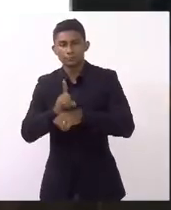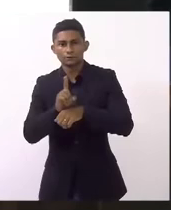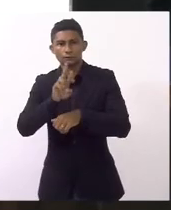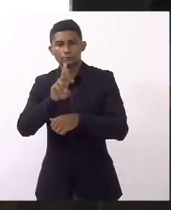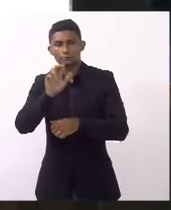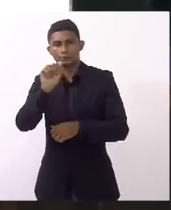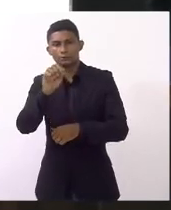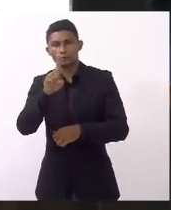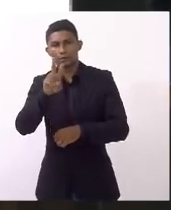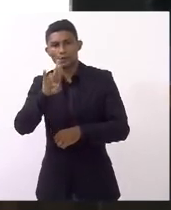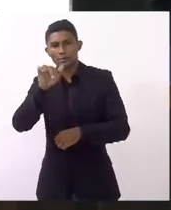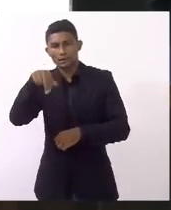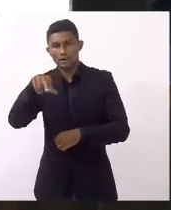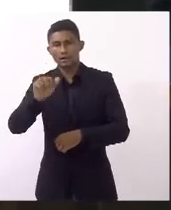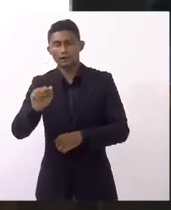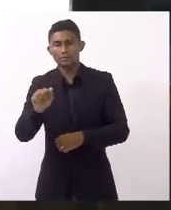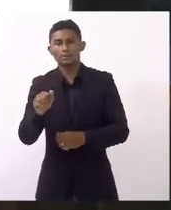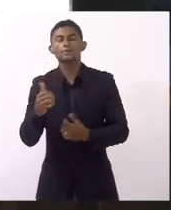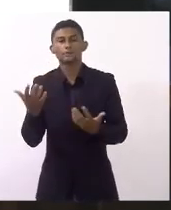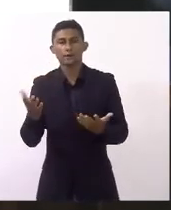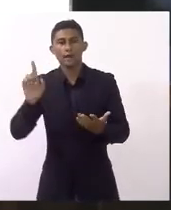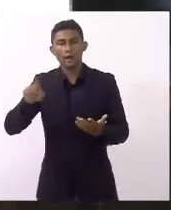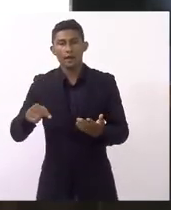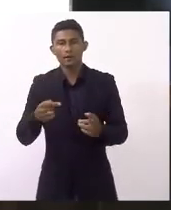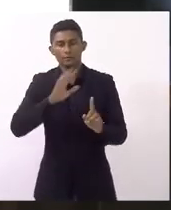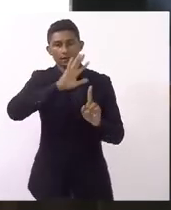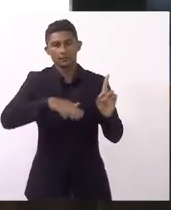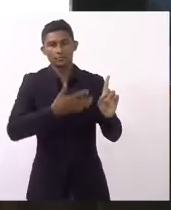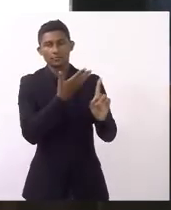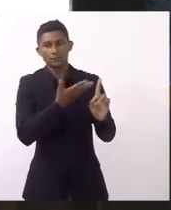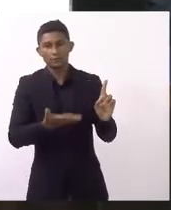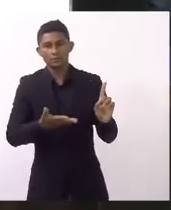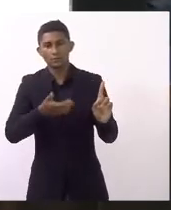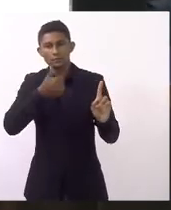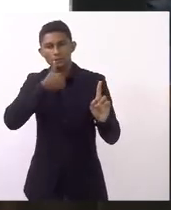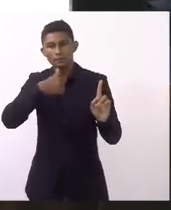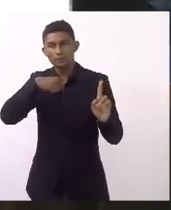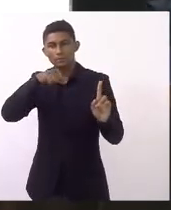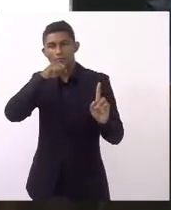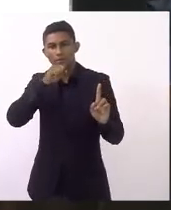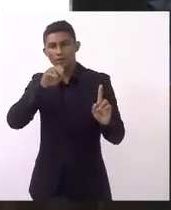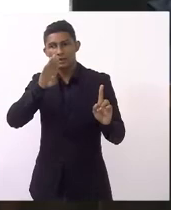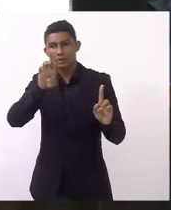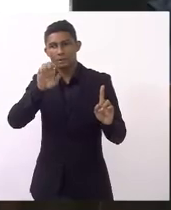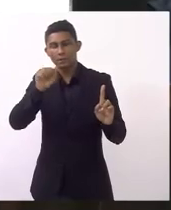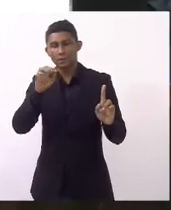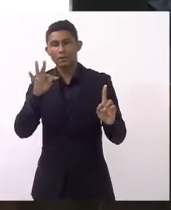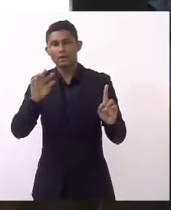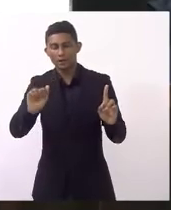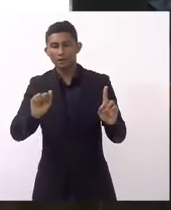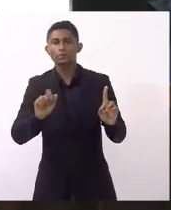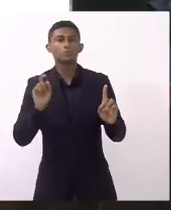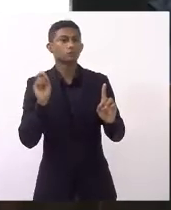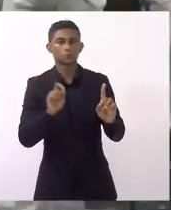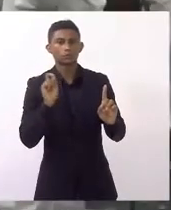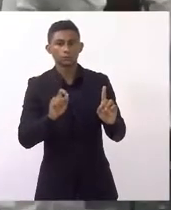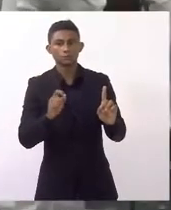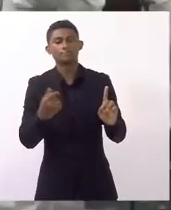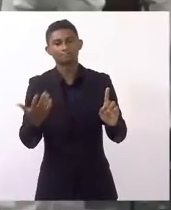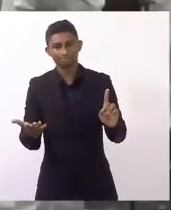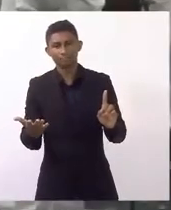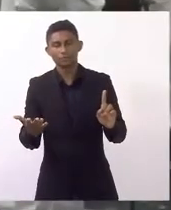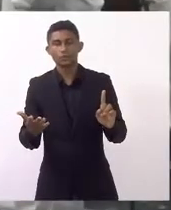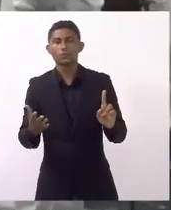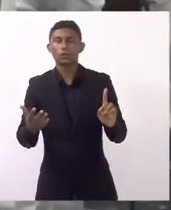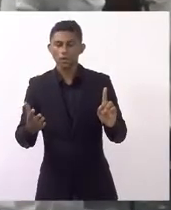Silva de com a homenagem mãe Beata de Iemanjá contra o racismo religioso reconhecendo o papel do